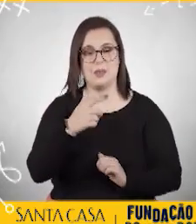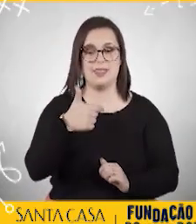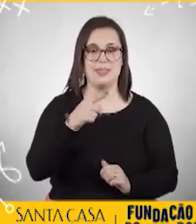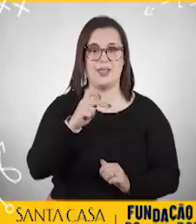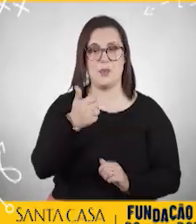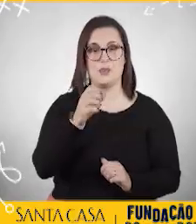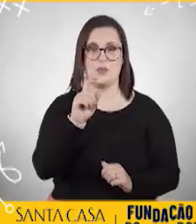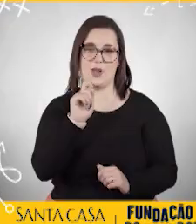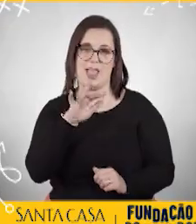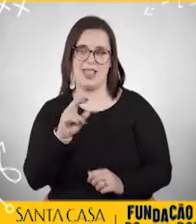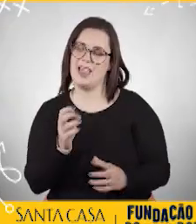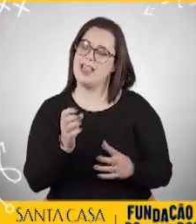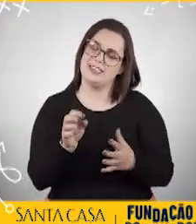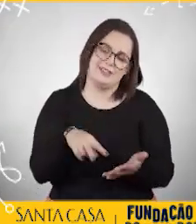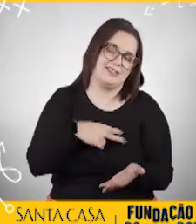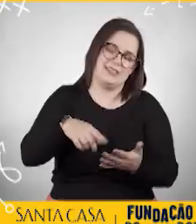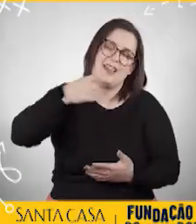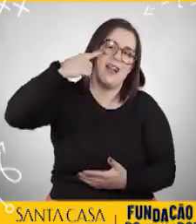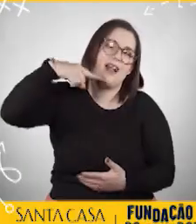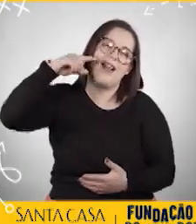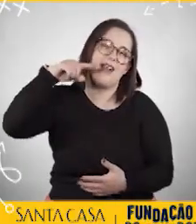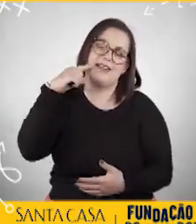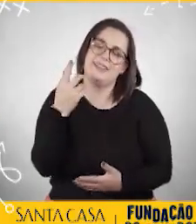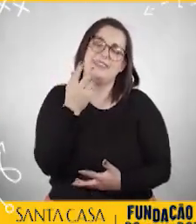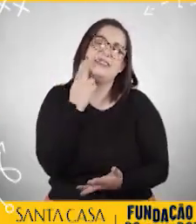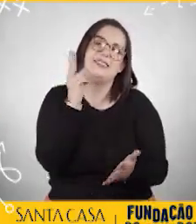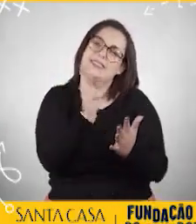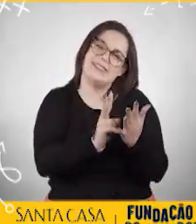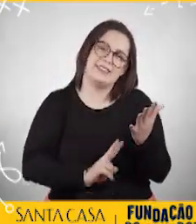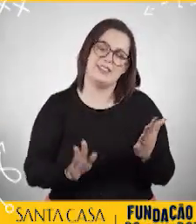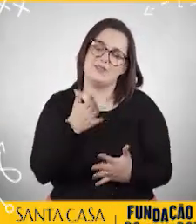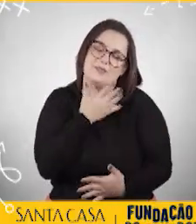para aquela que foi mais uma apaixonante sessão de leituras.